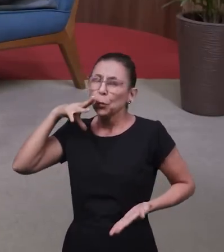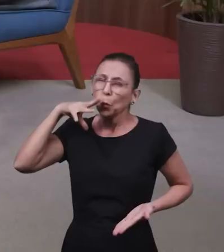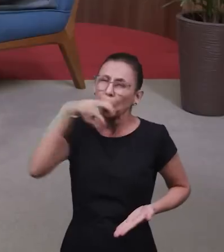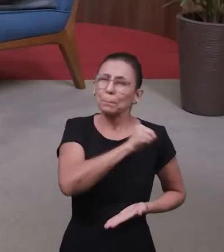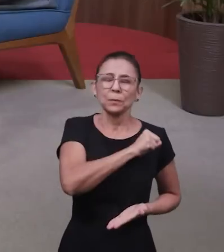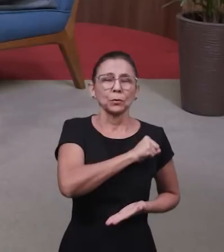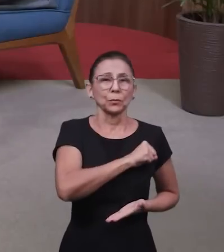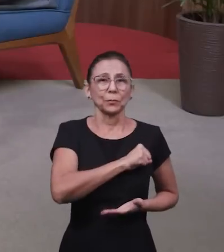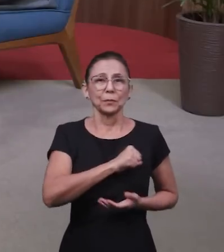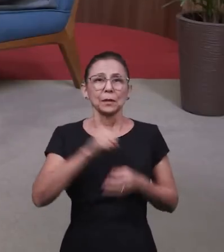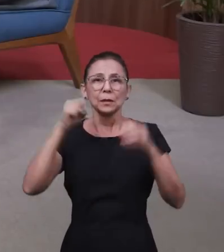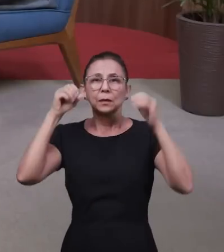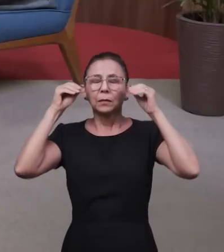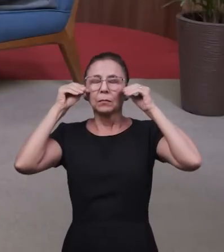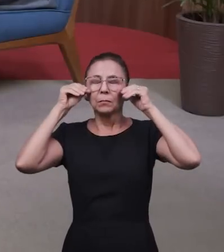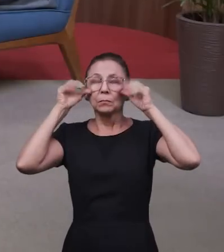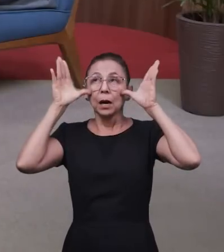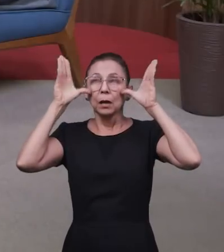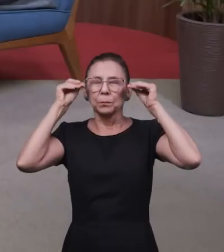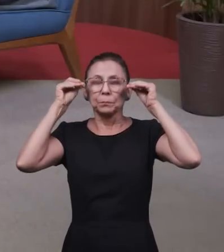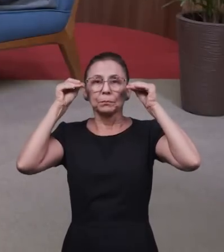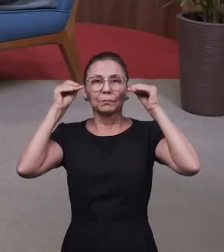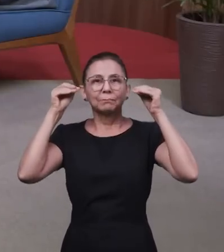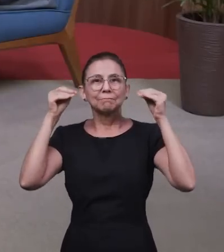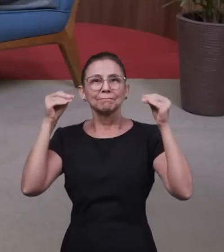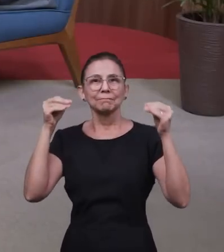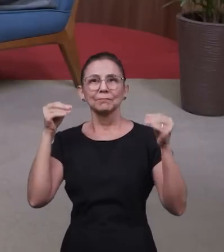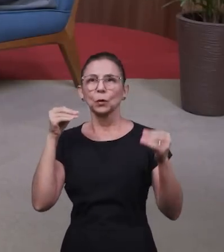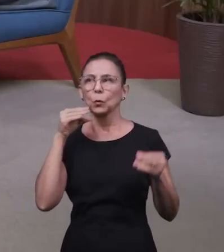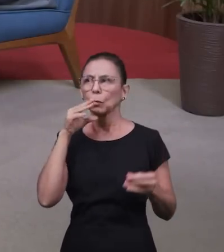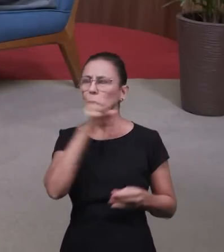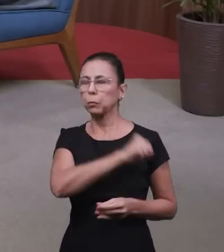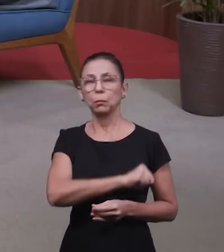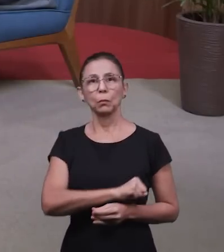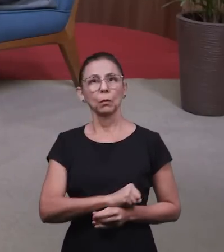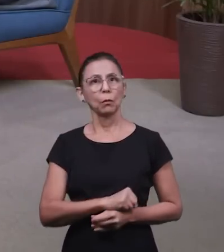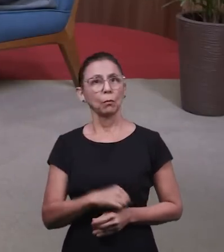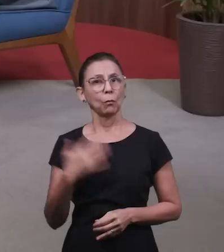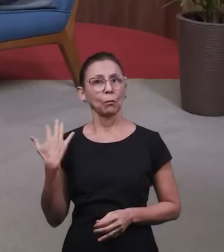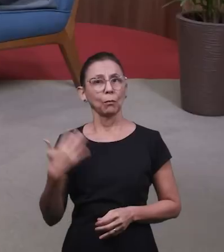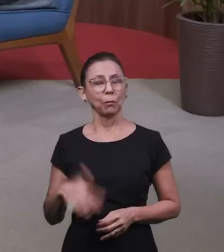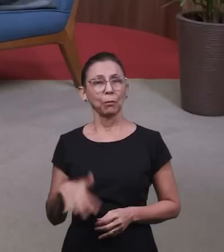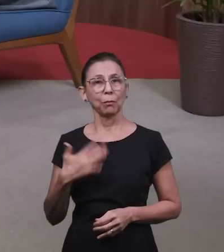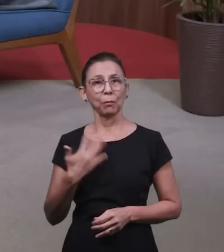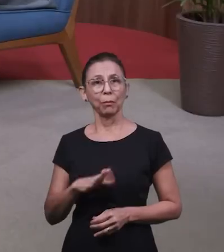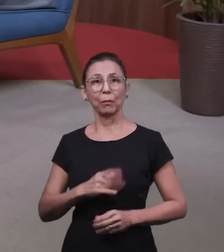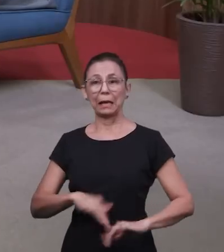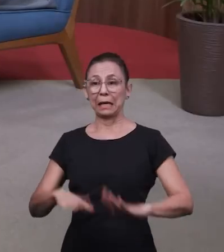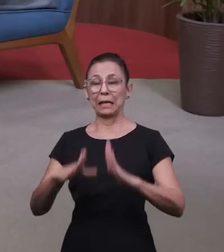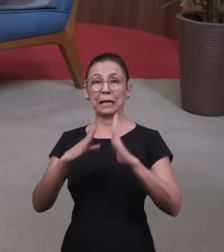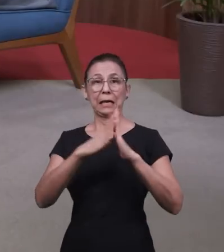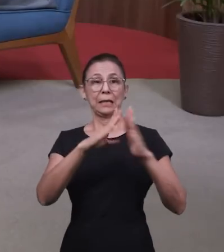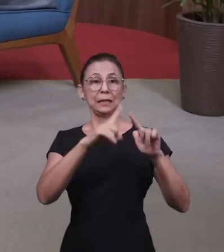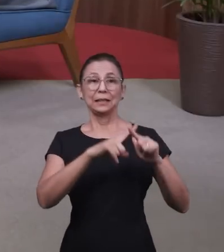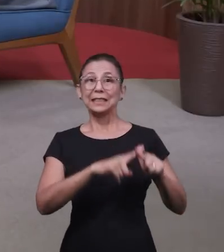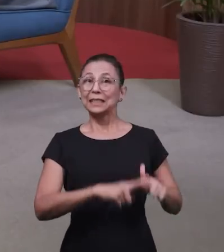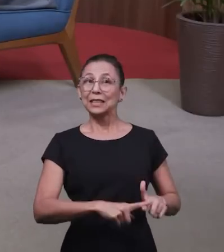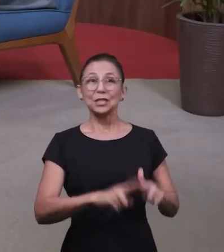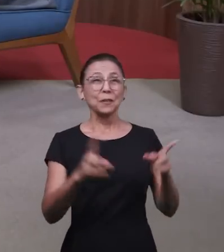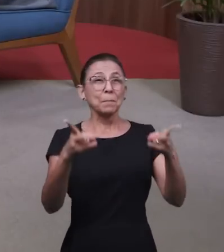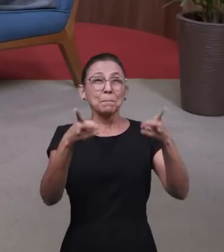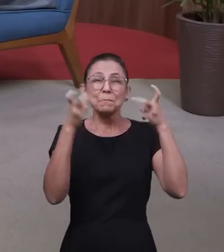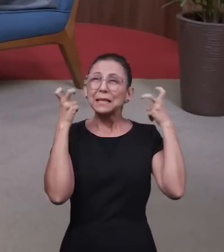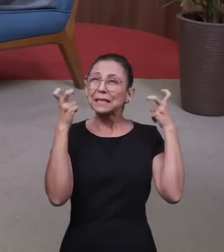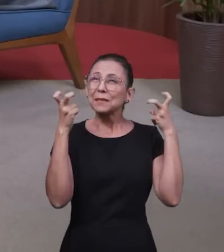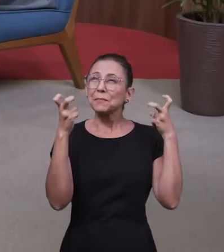que vai acontecer de uma certa forma, ou de uma forma que a igreja vai viver aquele momento, mas o